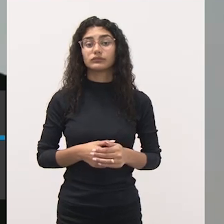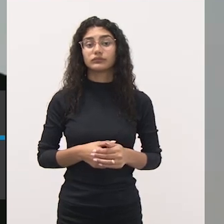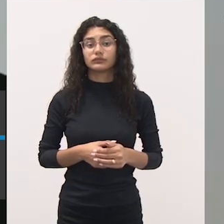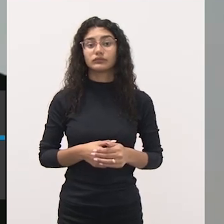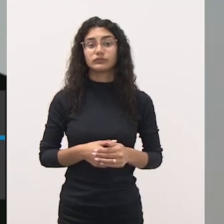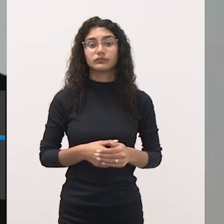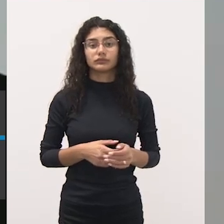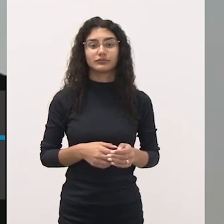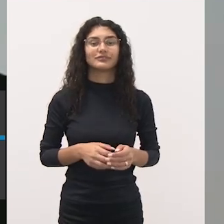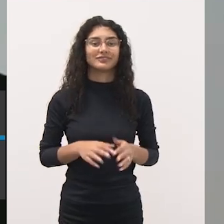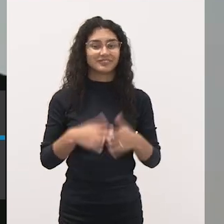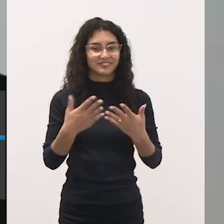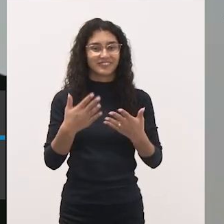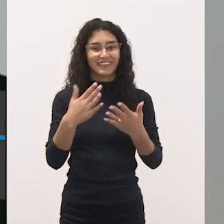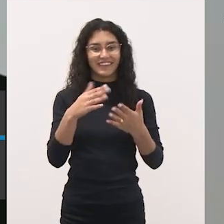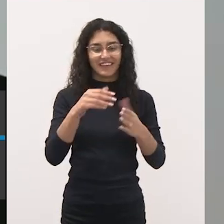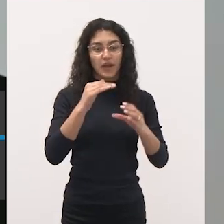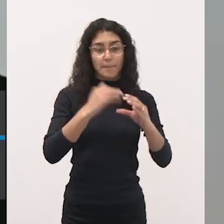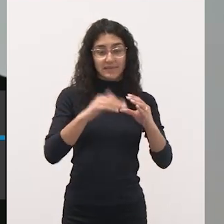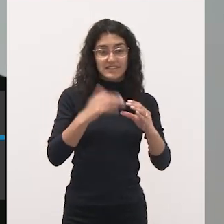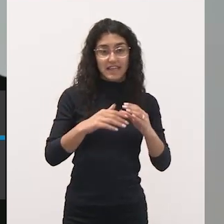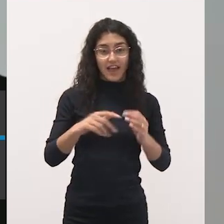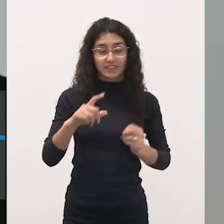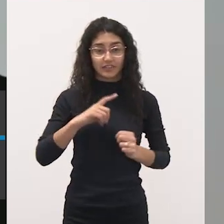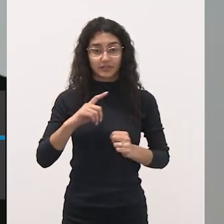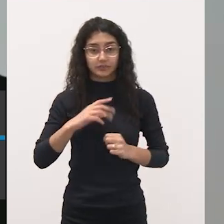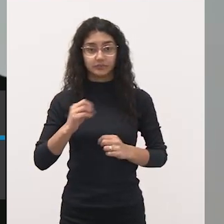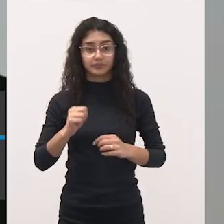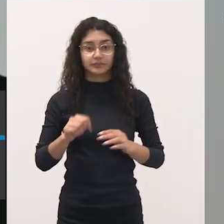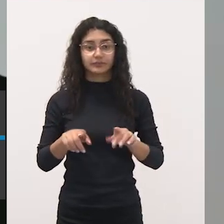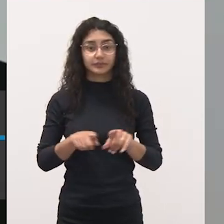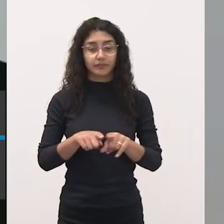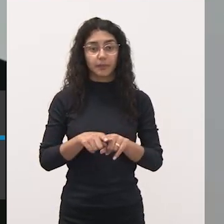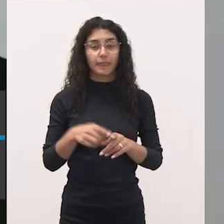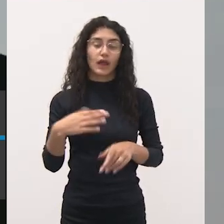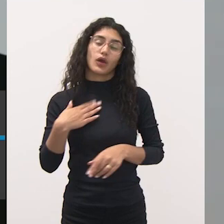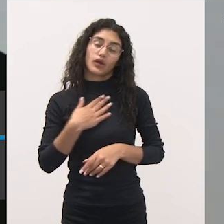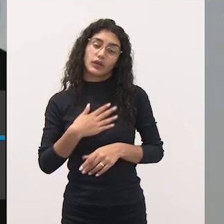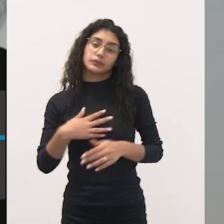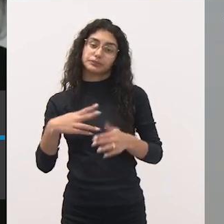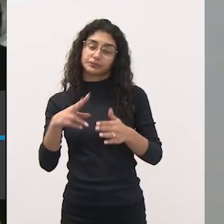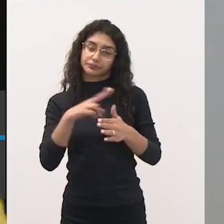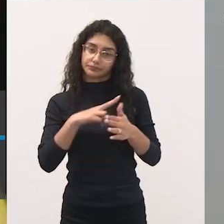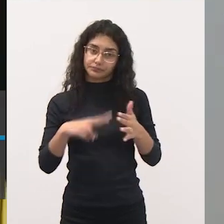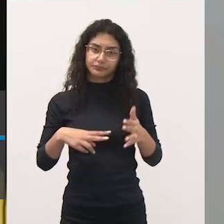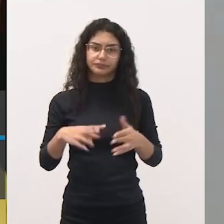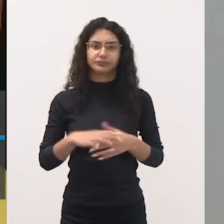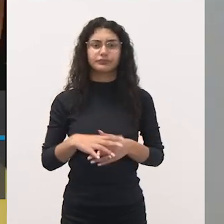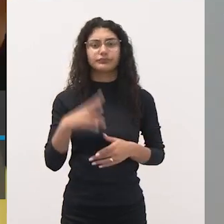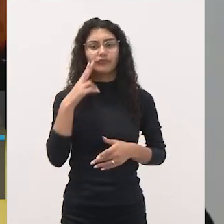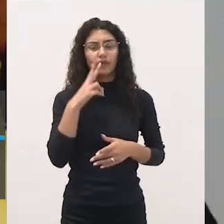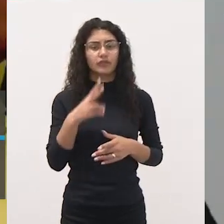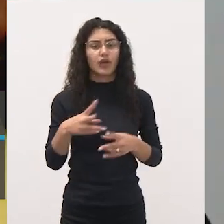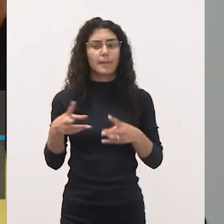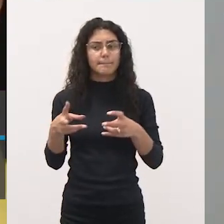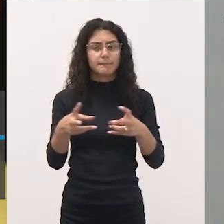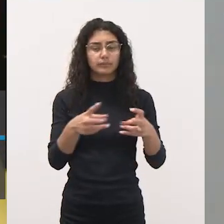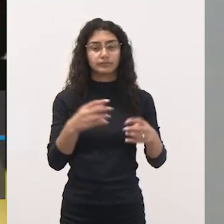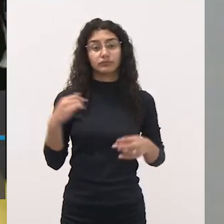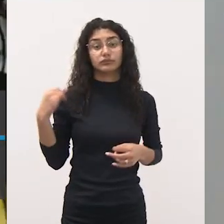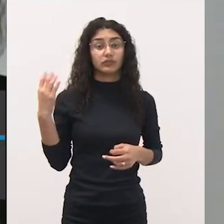Voltando para um comentário aqui, até eu fiquei com vontade de recuperar, porque eu achei muito bonita a sua